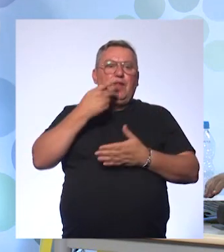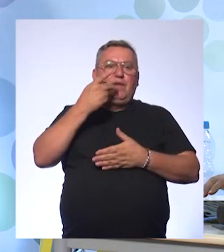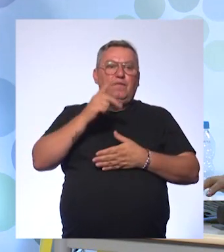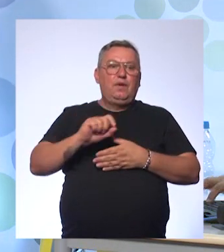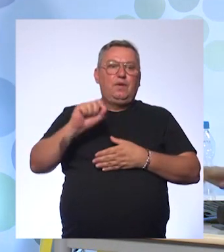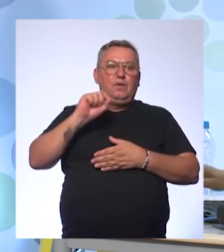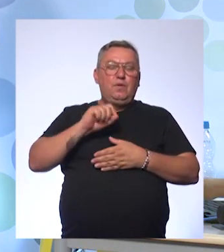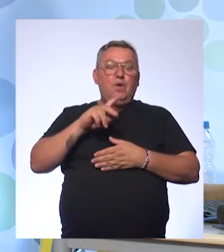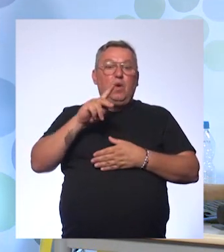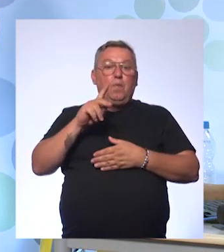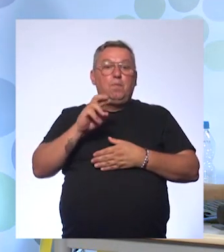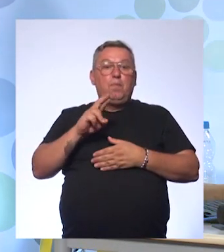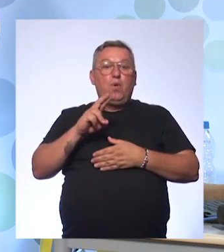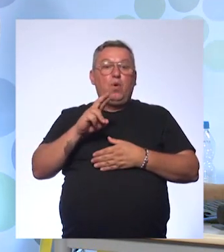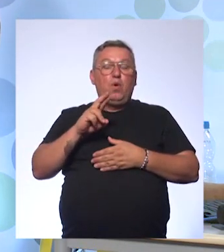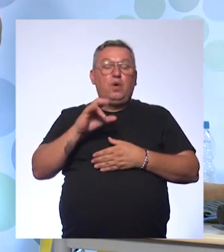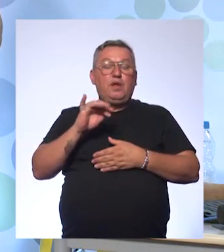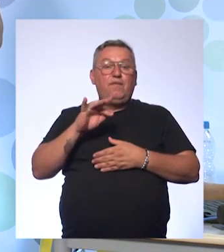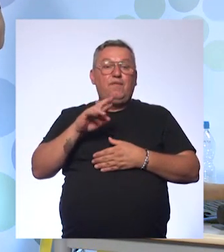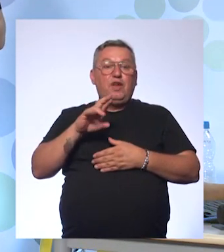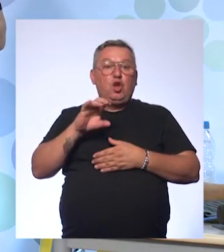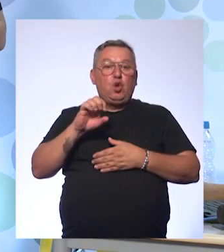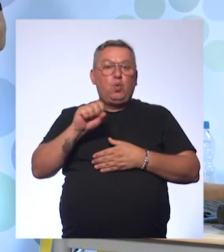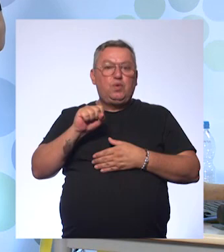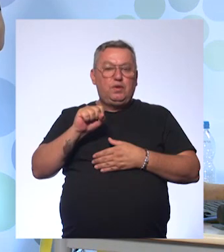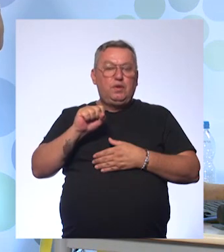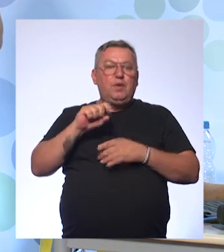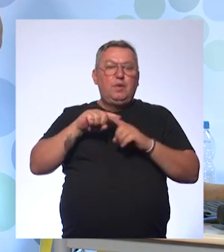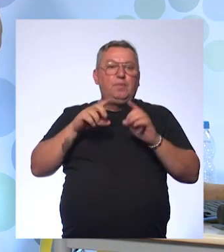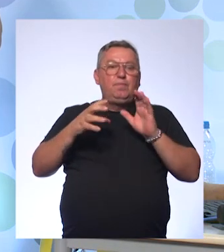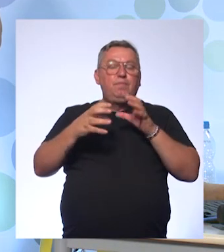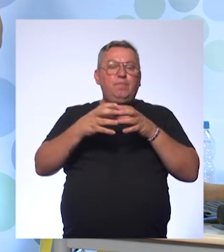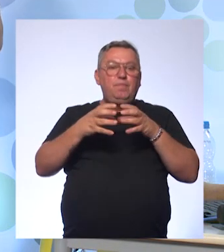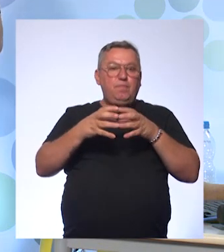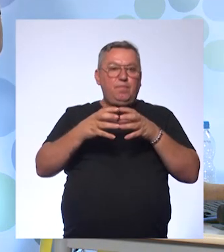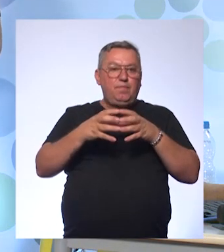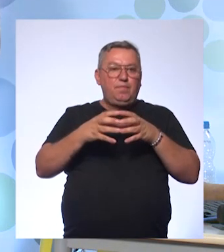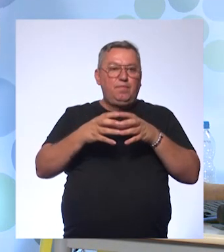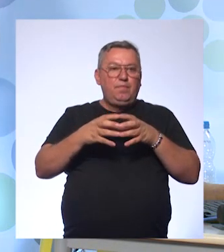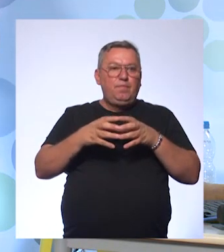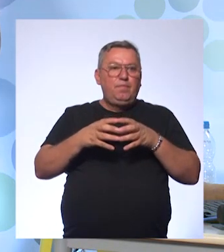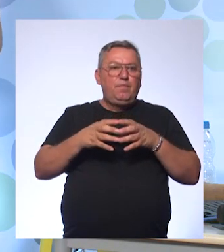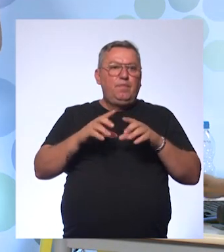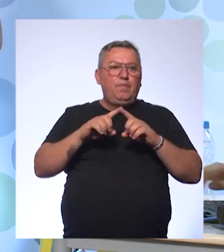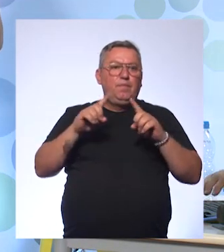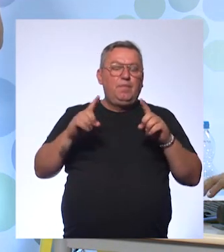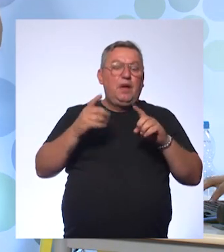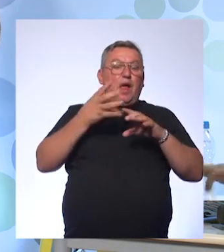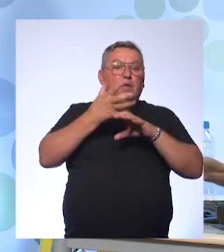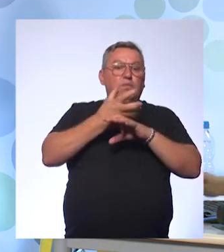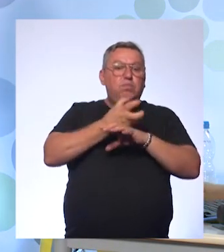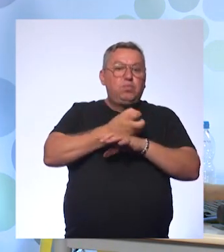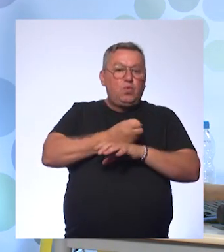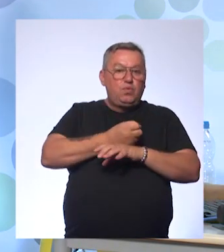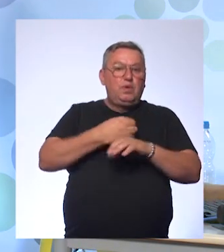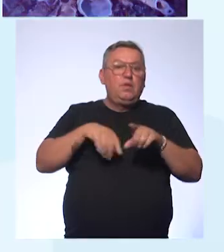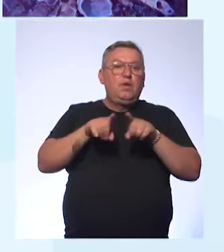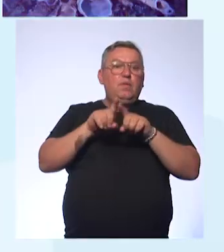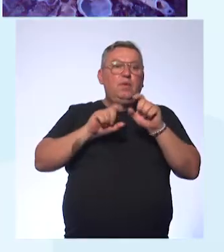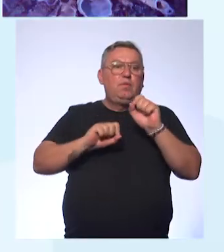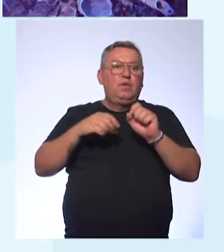em poríferos, eles são, esse grupo é representado, né, pelas esponjas. Eles podem